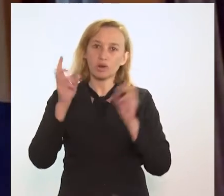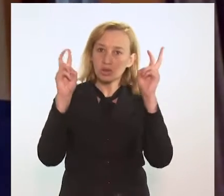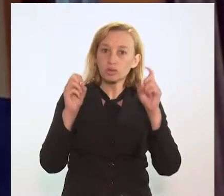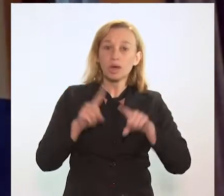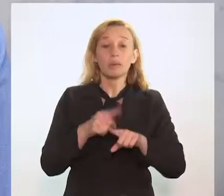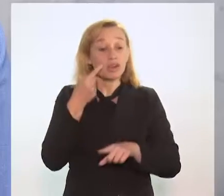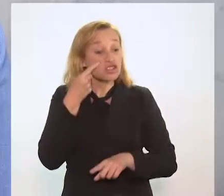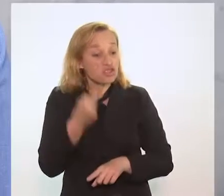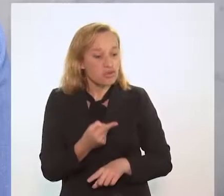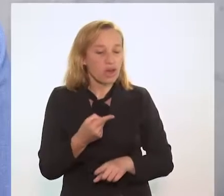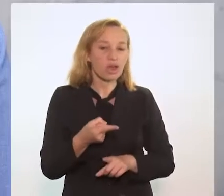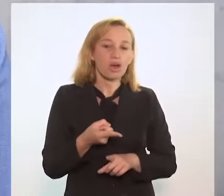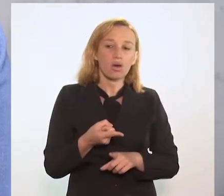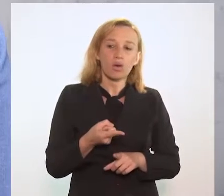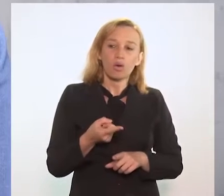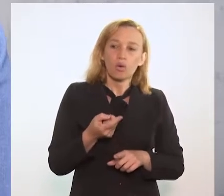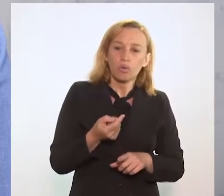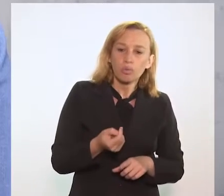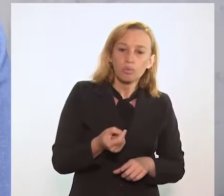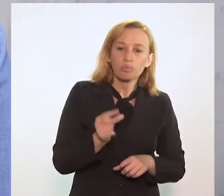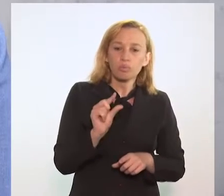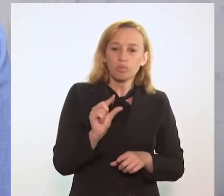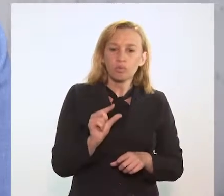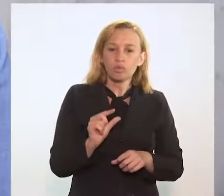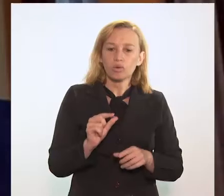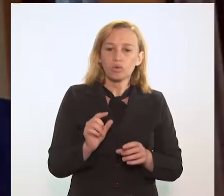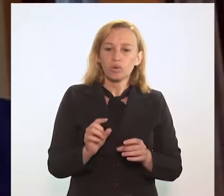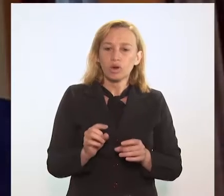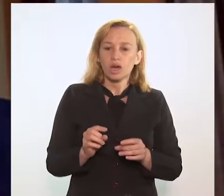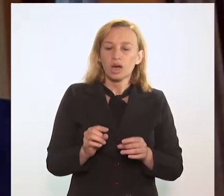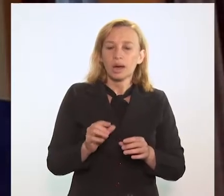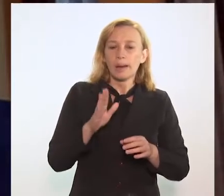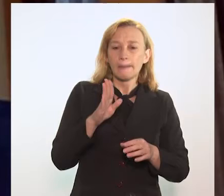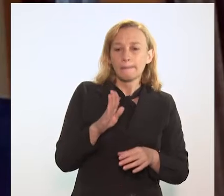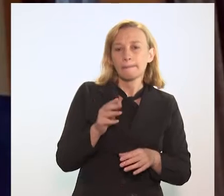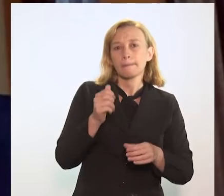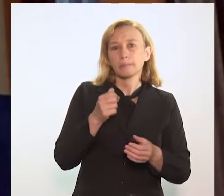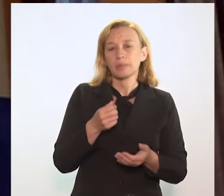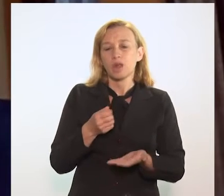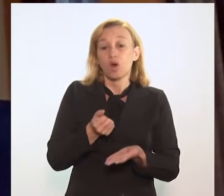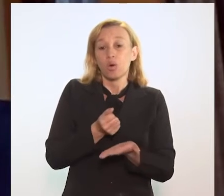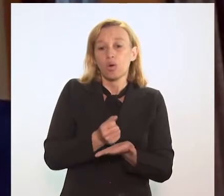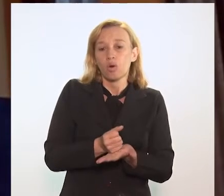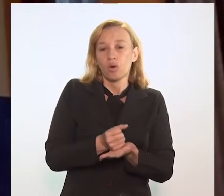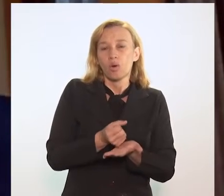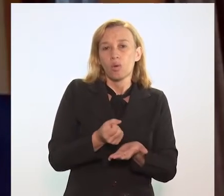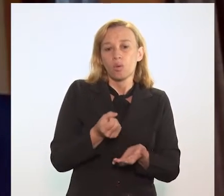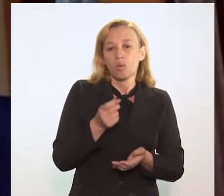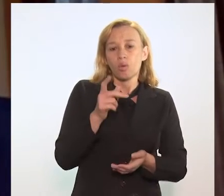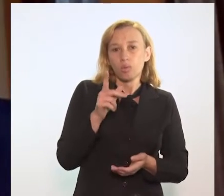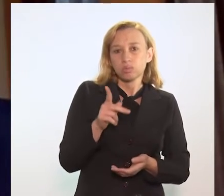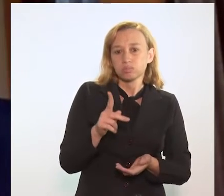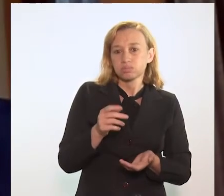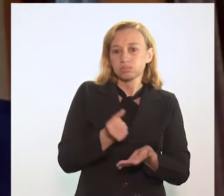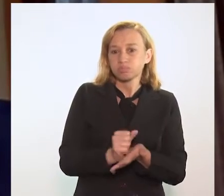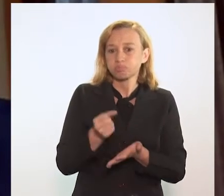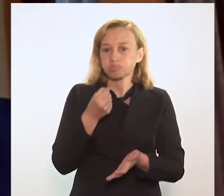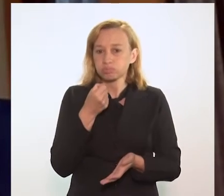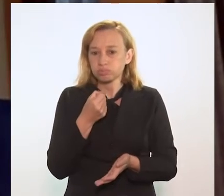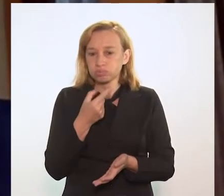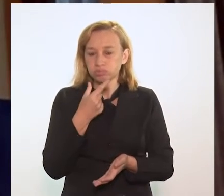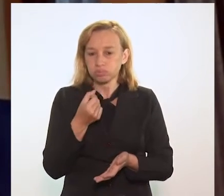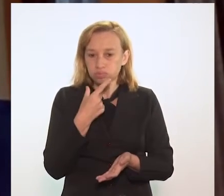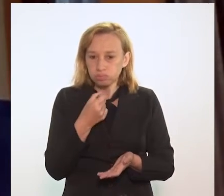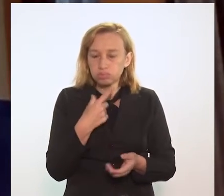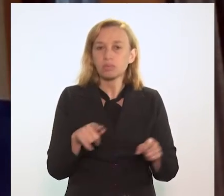isso, mas a gente vê o mercado de bairro, a padaria, né, o pet shop entrando